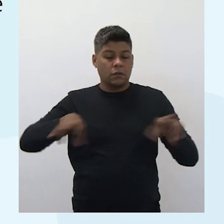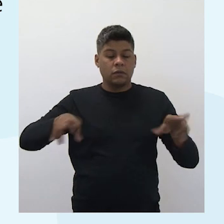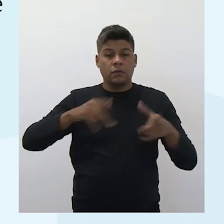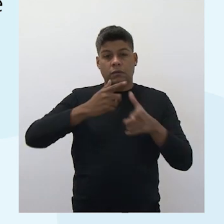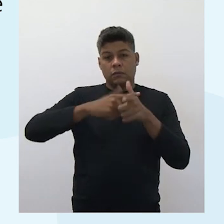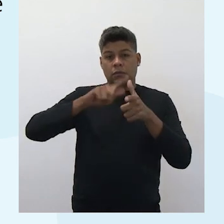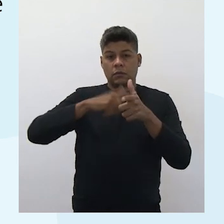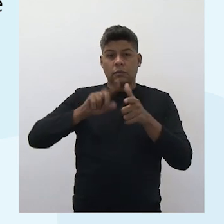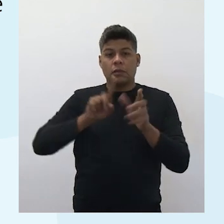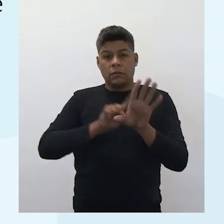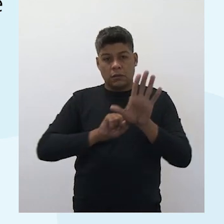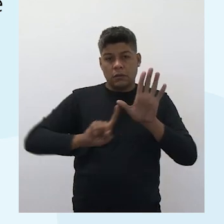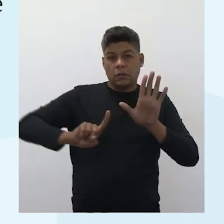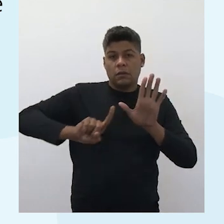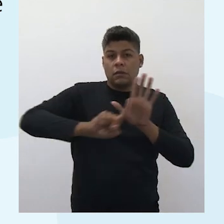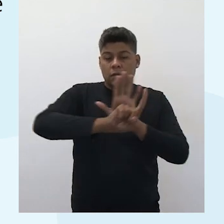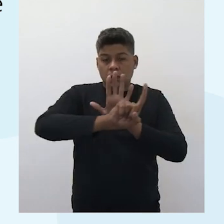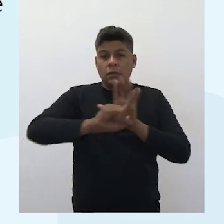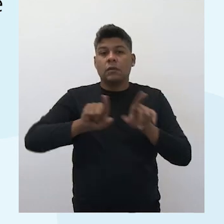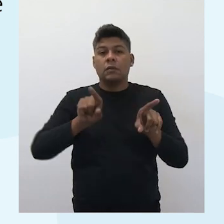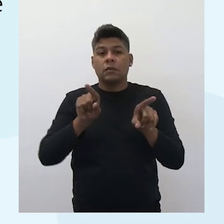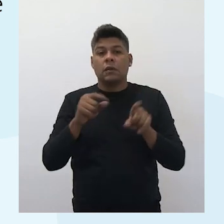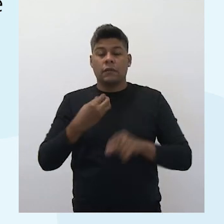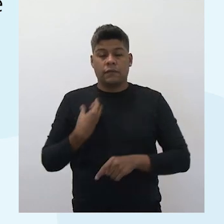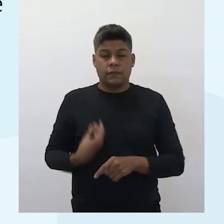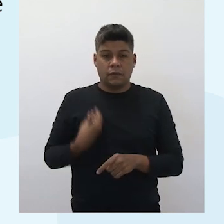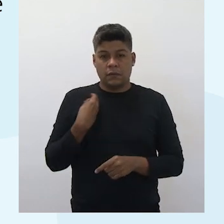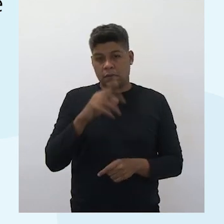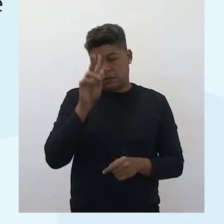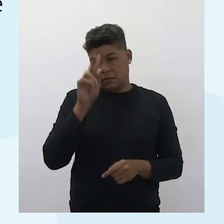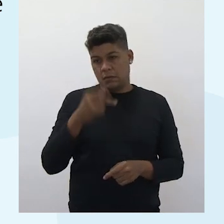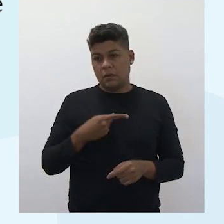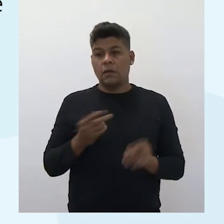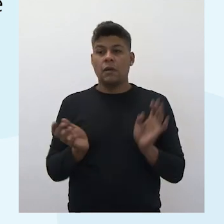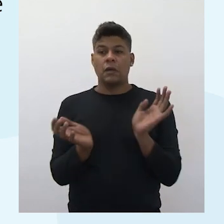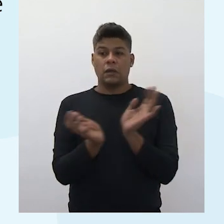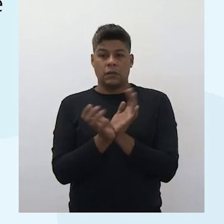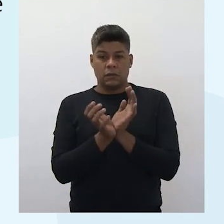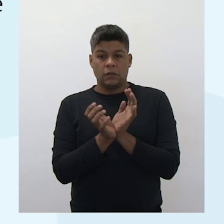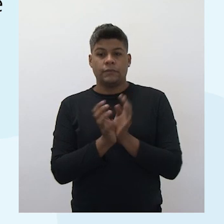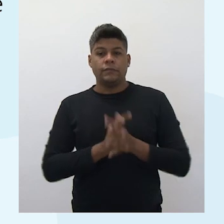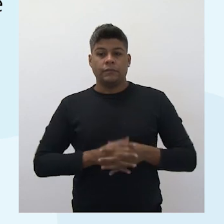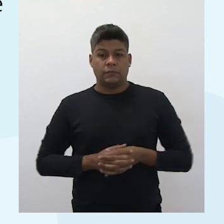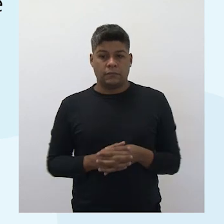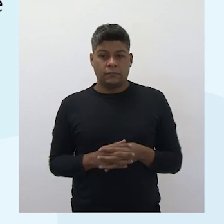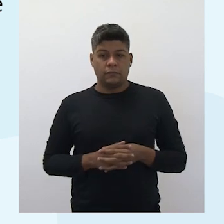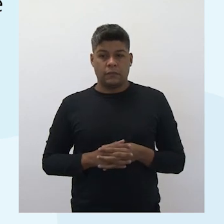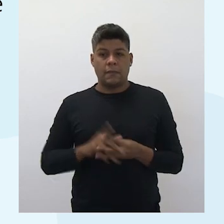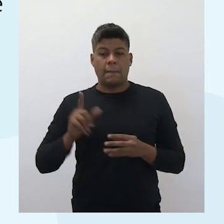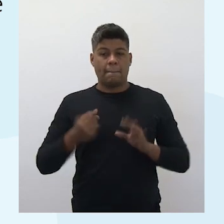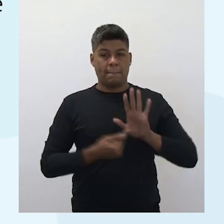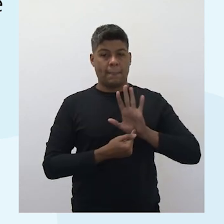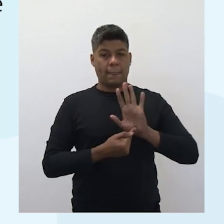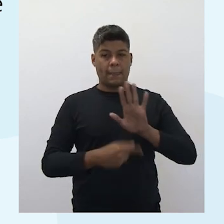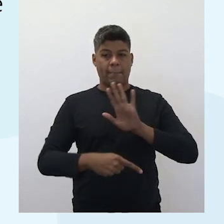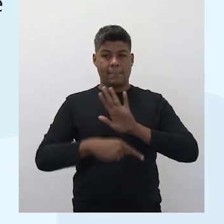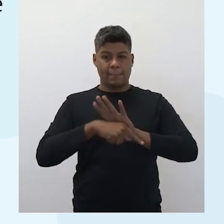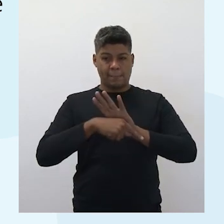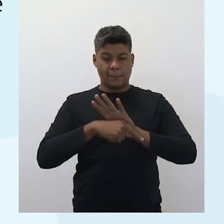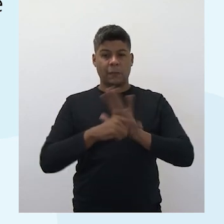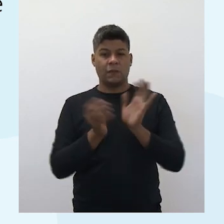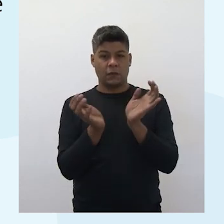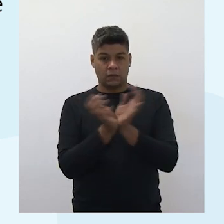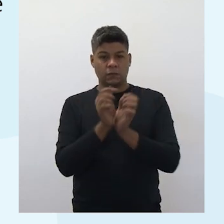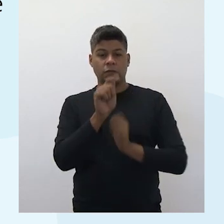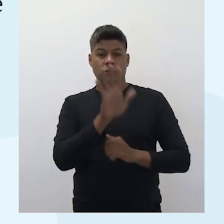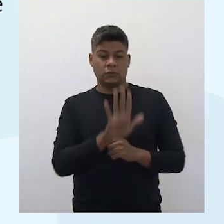exercer protagonismo e autoria na vida pessoal e coletiva. Isso aí é destacado pelas competências